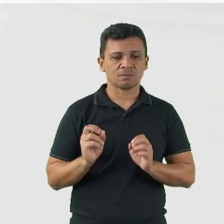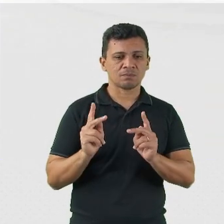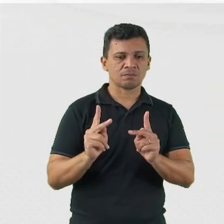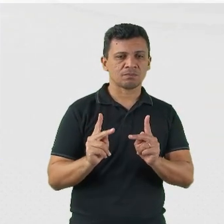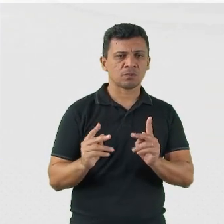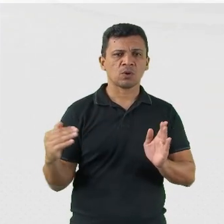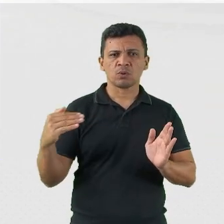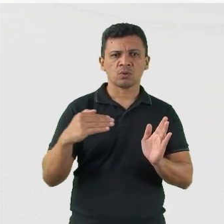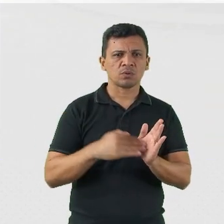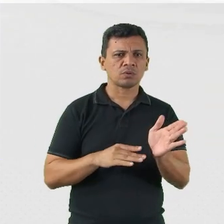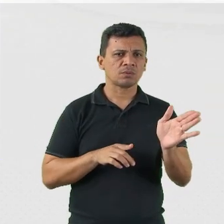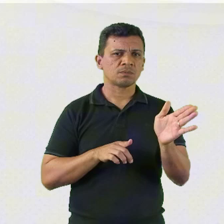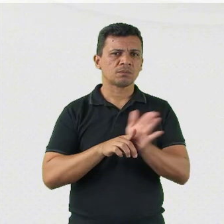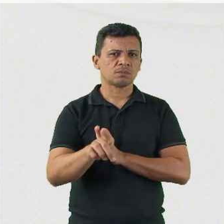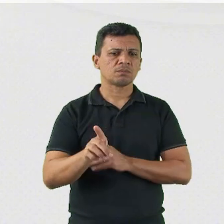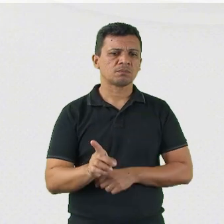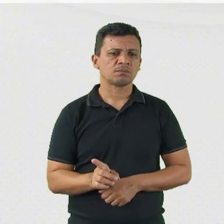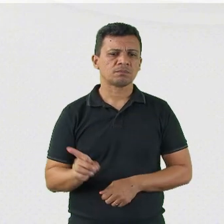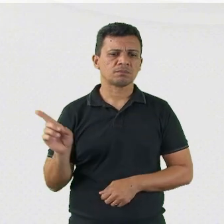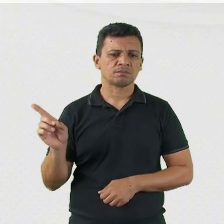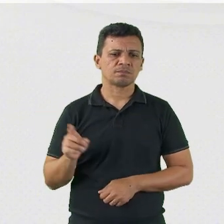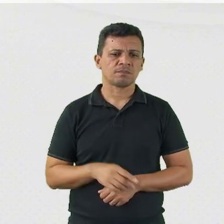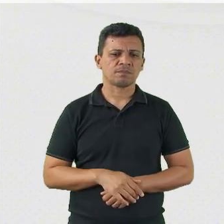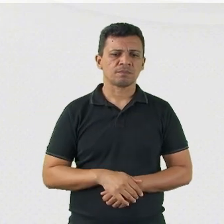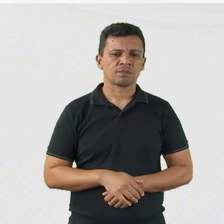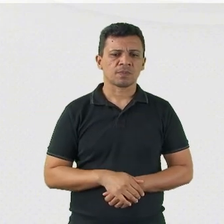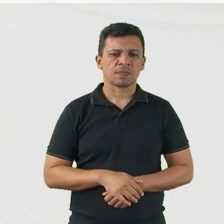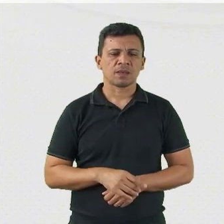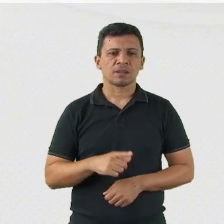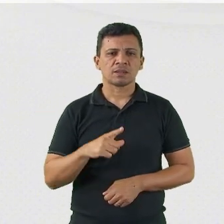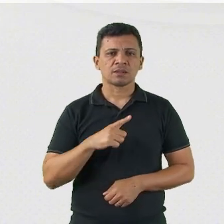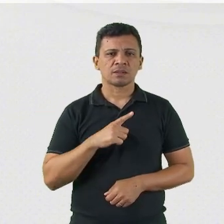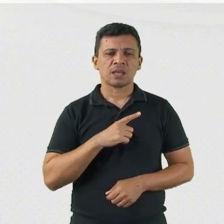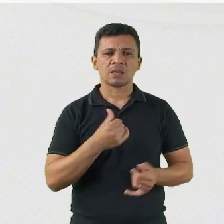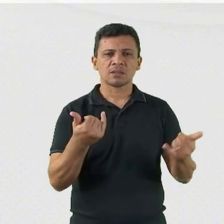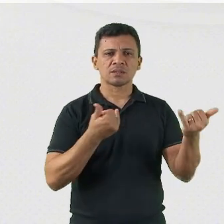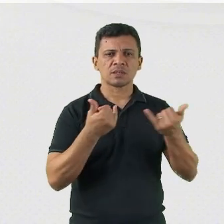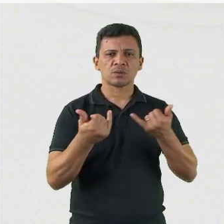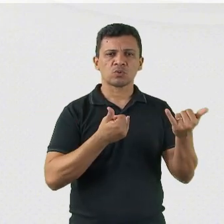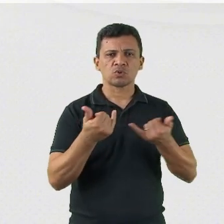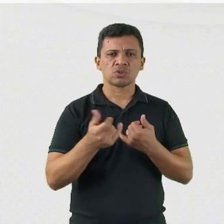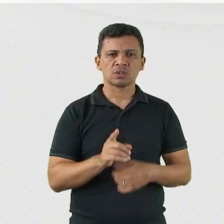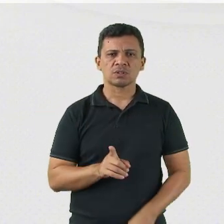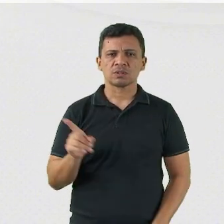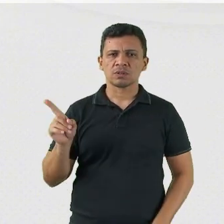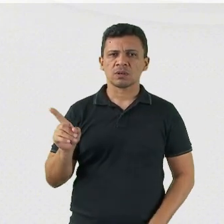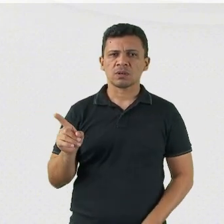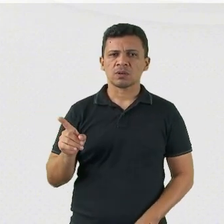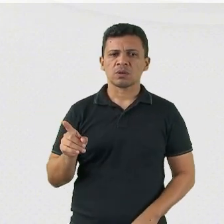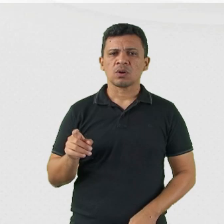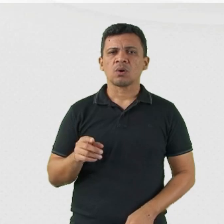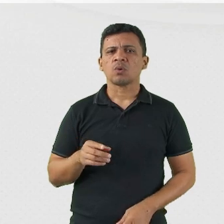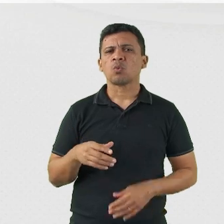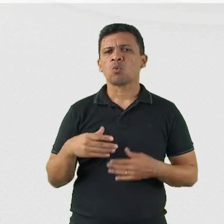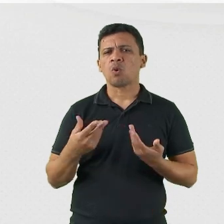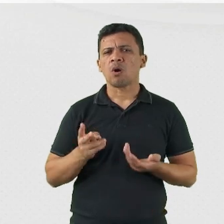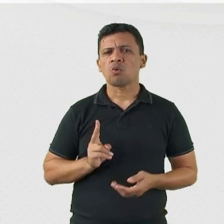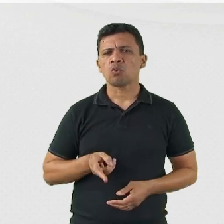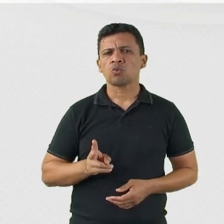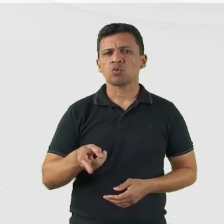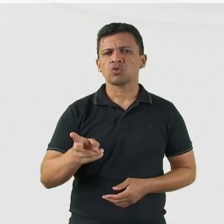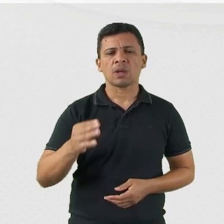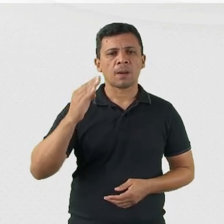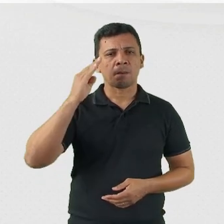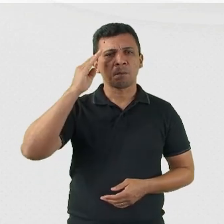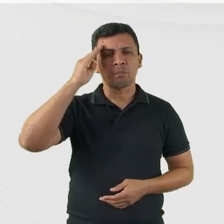nossa última questão. De acordo com essa manchete de notícia, qual continuará sendo o principal